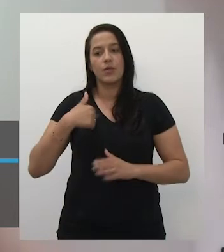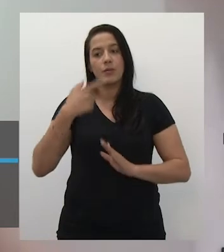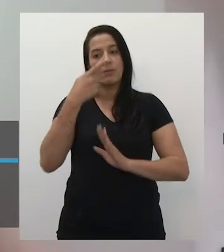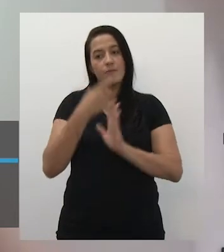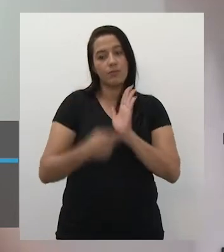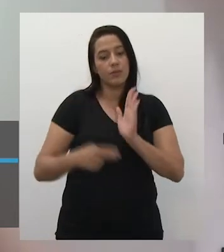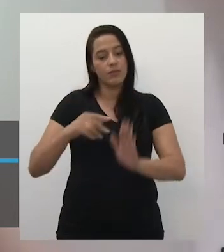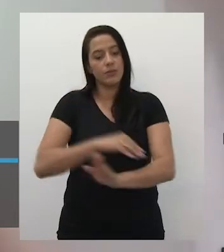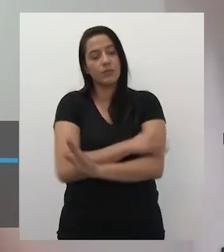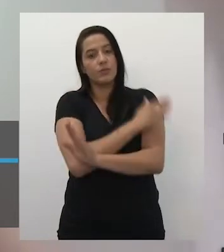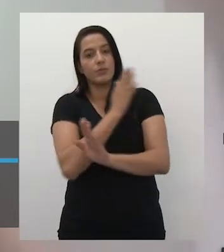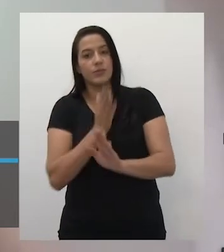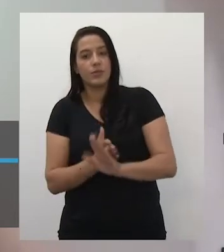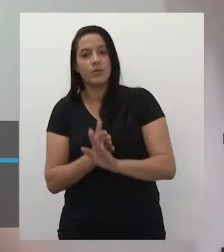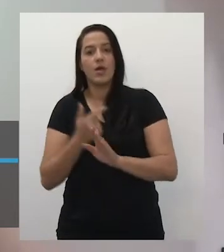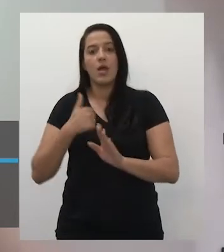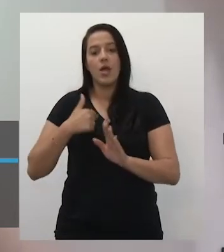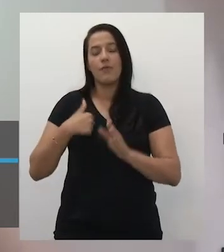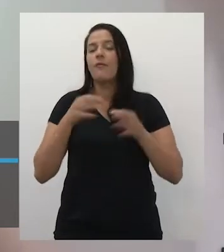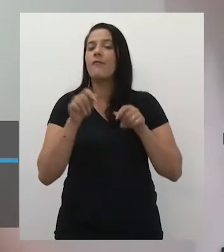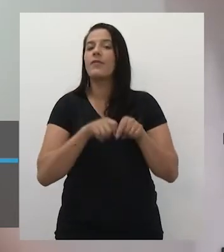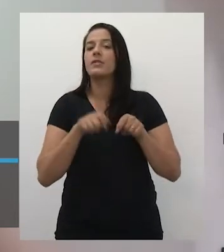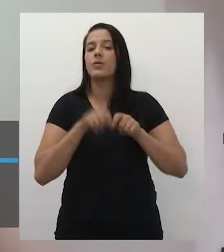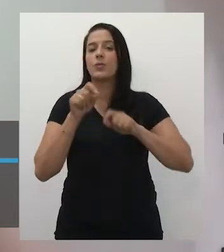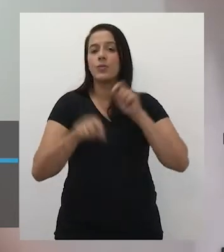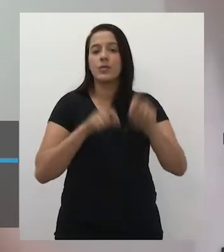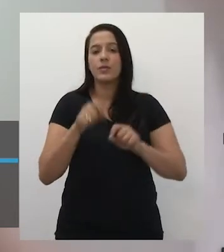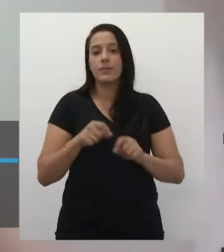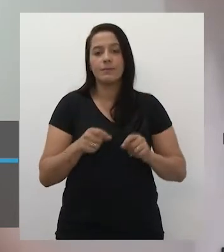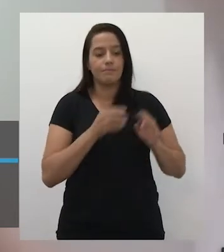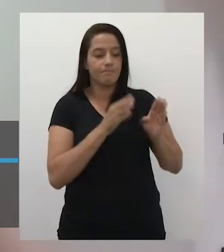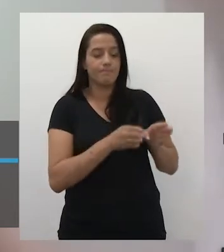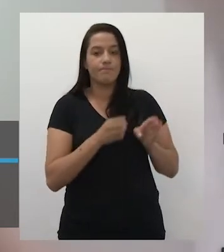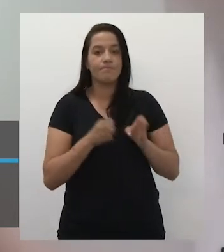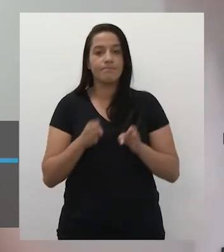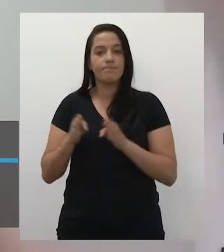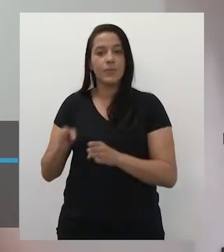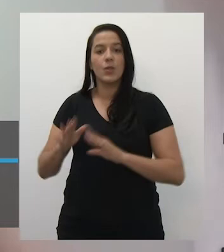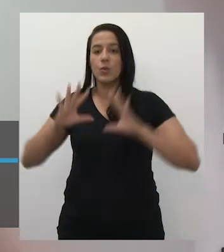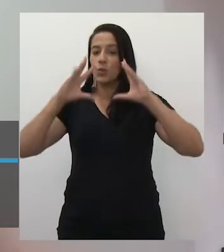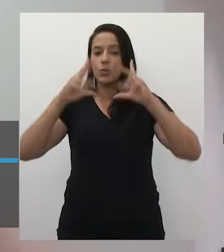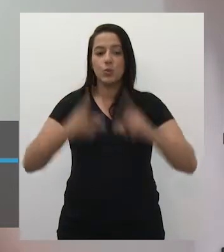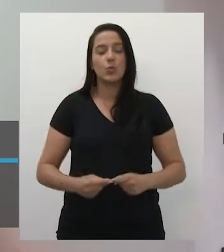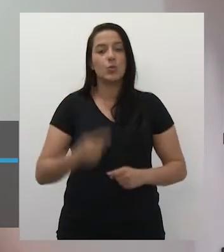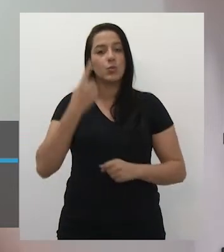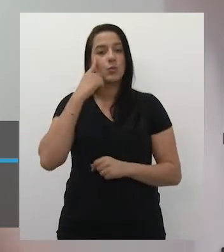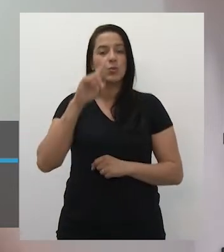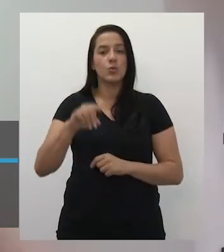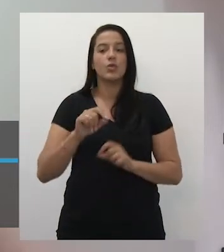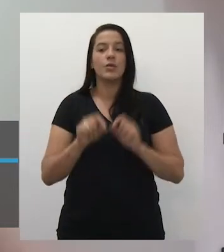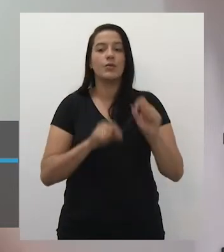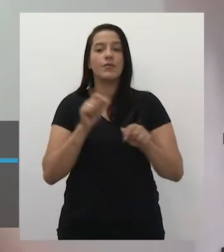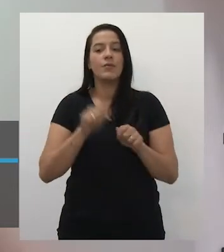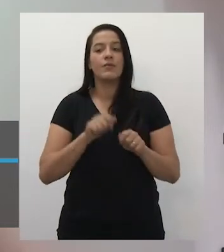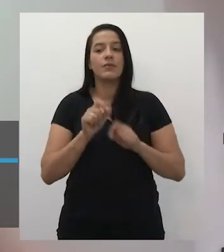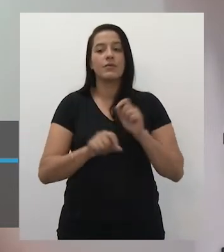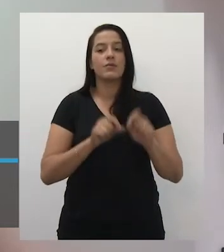E quando digo vivenciamos, refiro-me principalmente à grande equipe que formamos dentro da Secretaria de